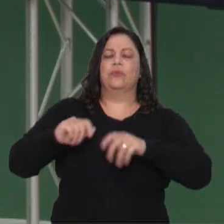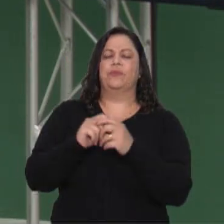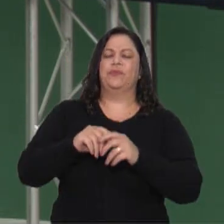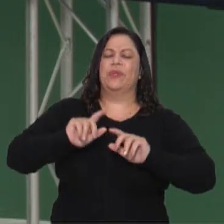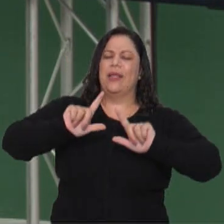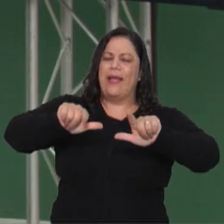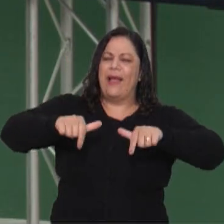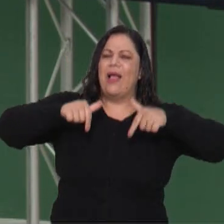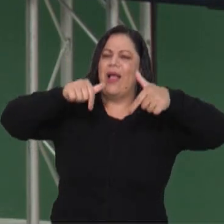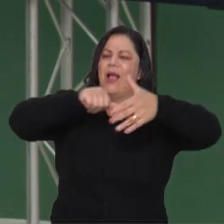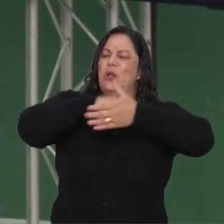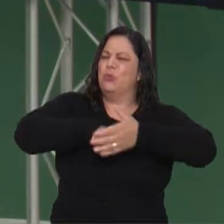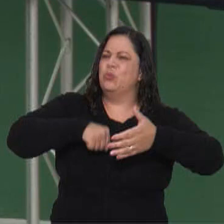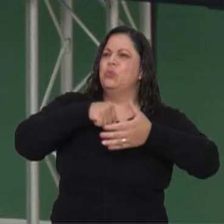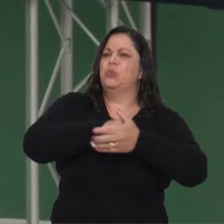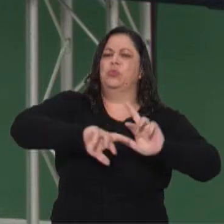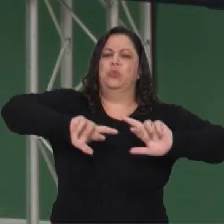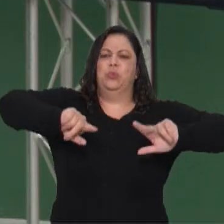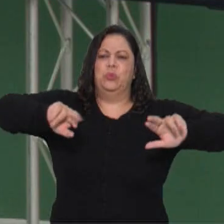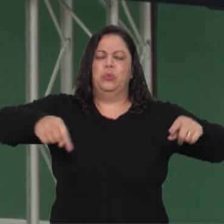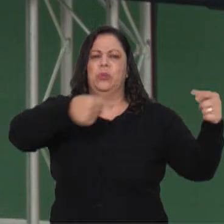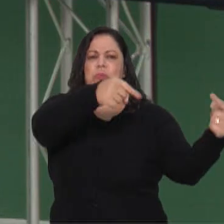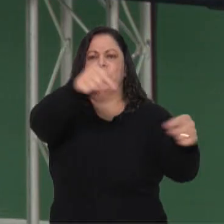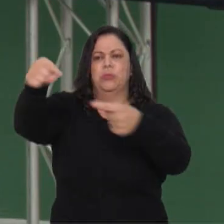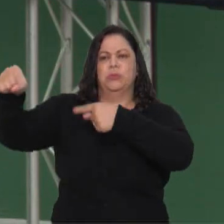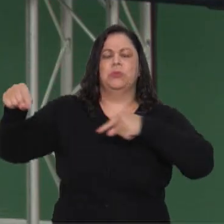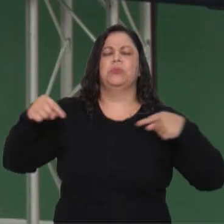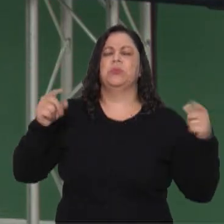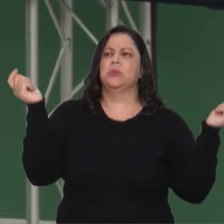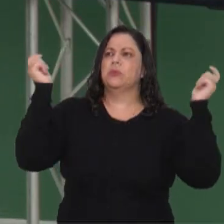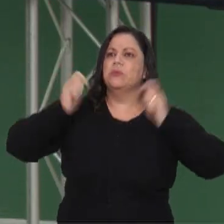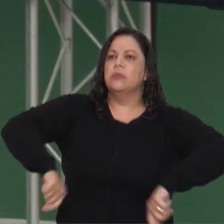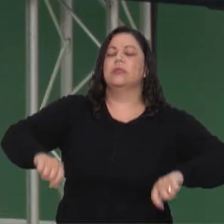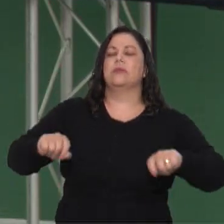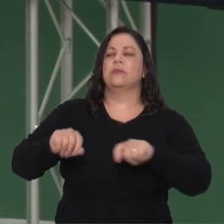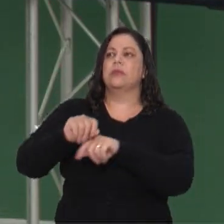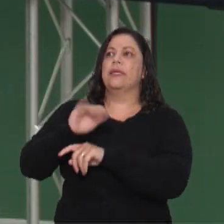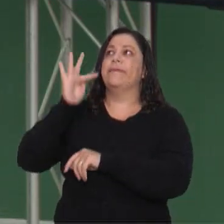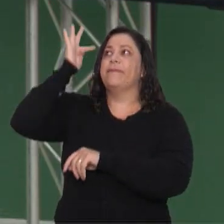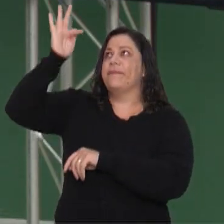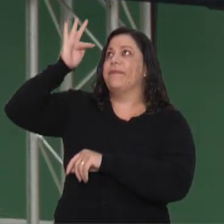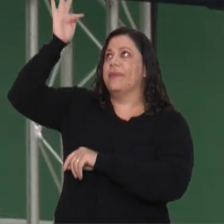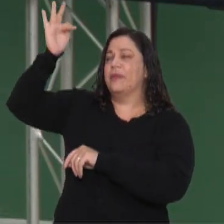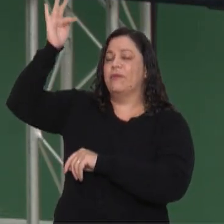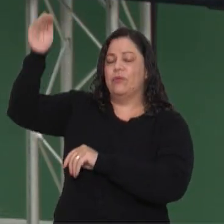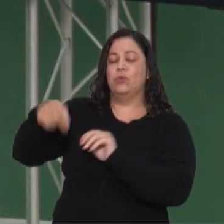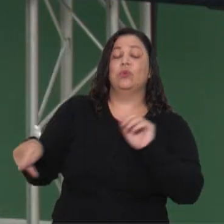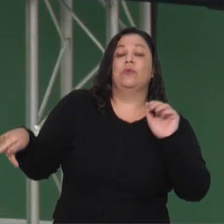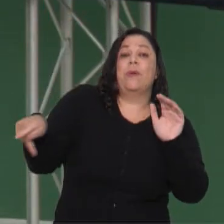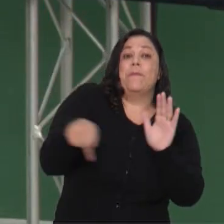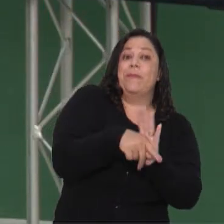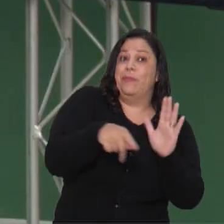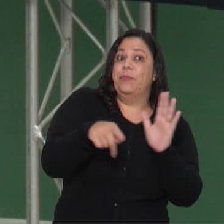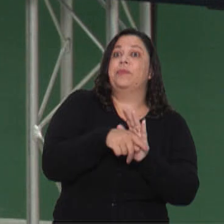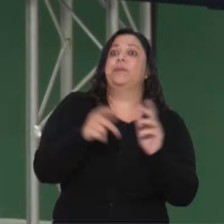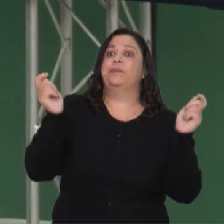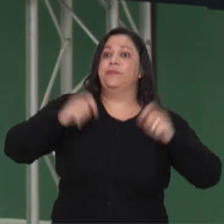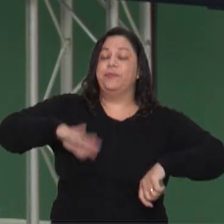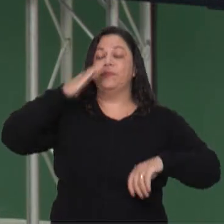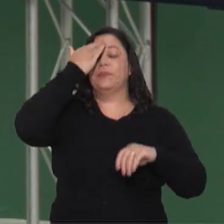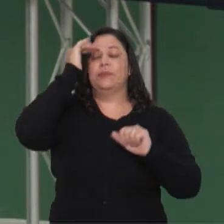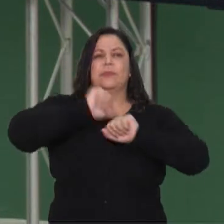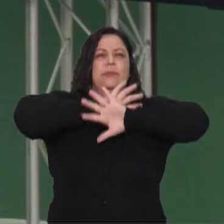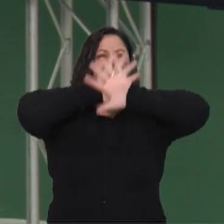luta, da disputa, dos contraditórios, faz com que a filosofia de Heráclito e o próprio Heráclito sejam entendidos